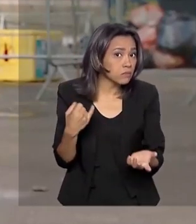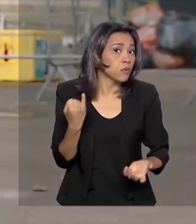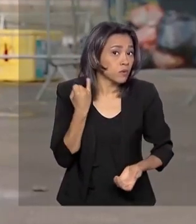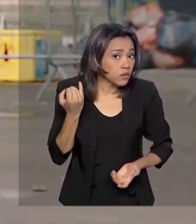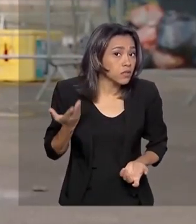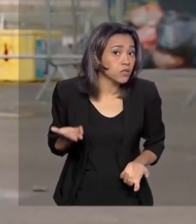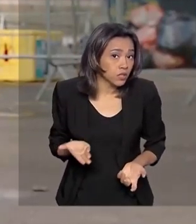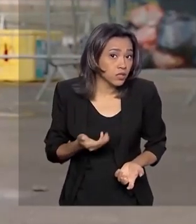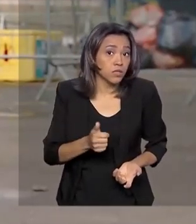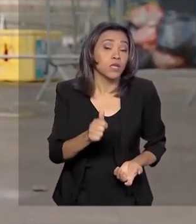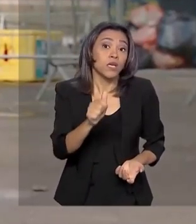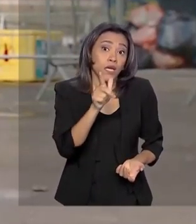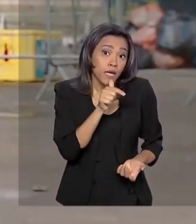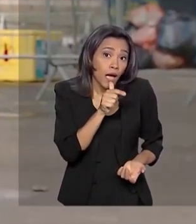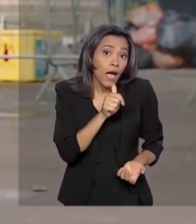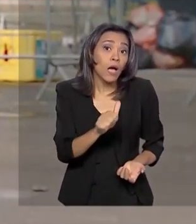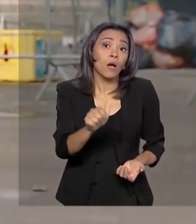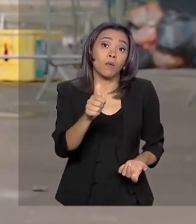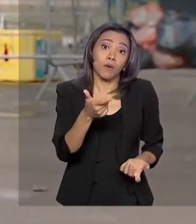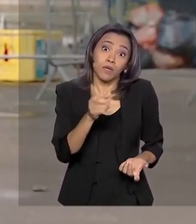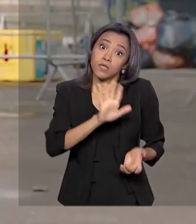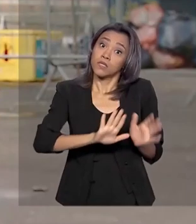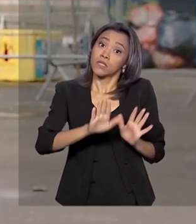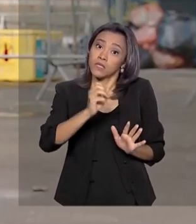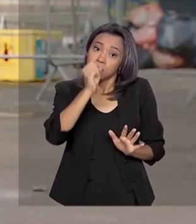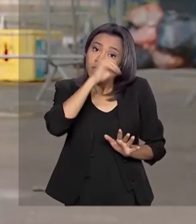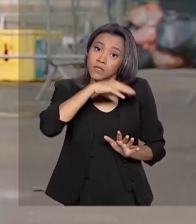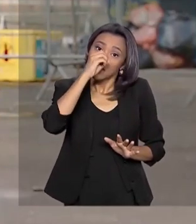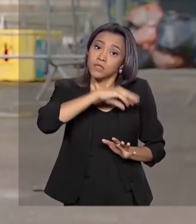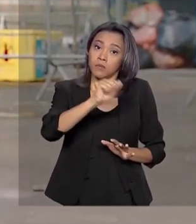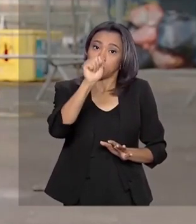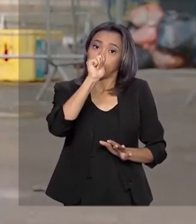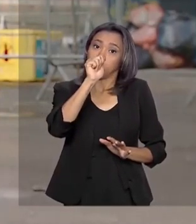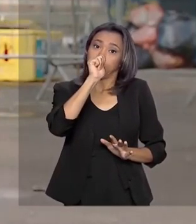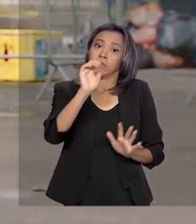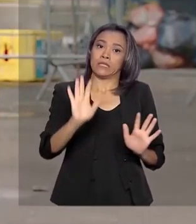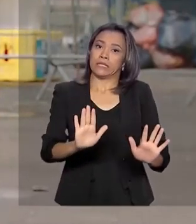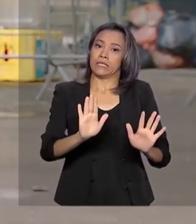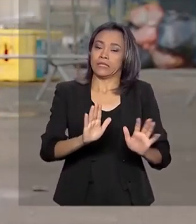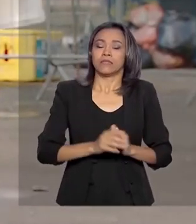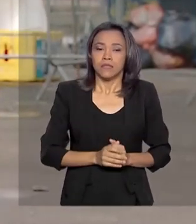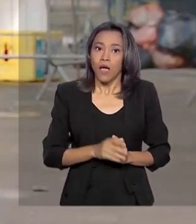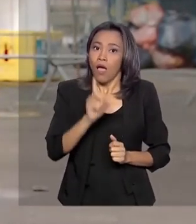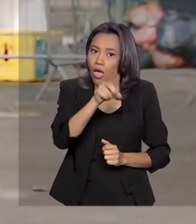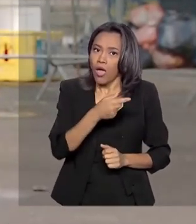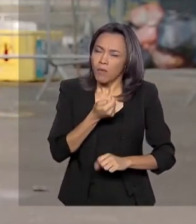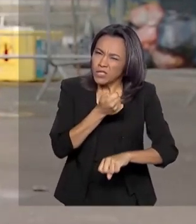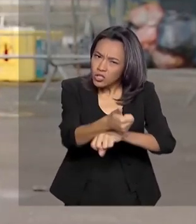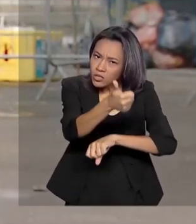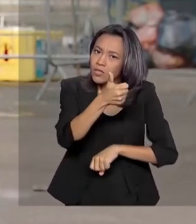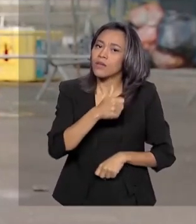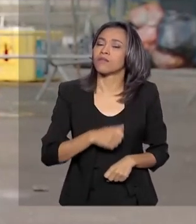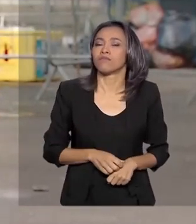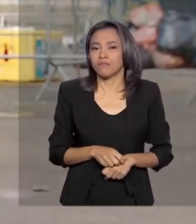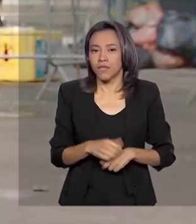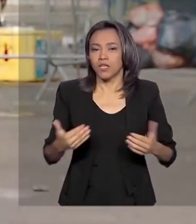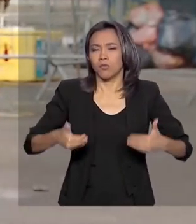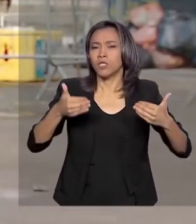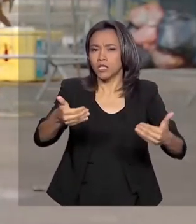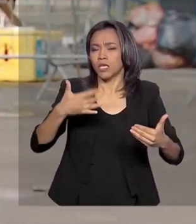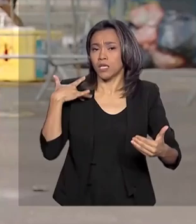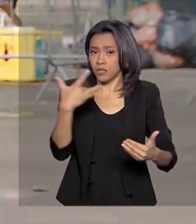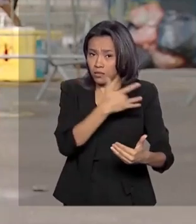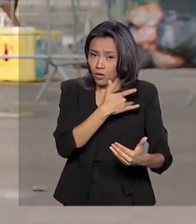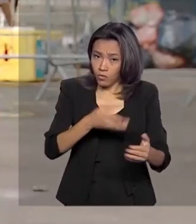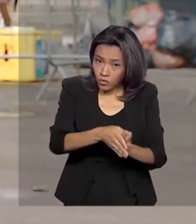importante. Beber muita água também, tentar não abusar do álcool nessa época do ano. É uma das dicas que o Ministério da Saúde repassa. Passa para todos. Vai comer na